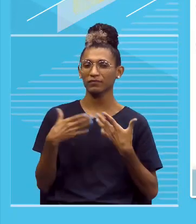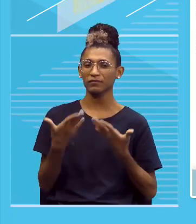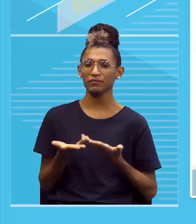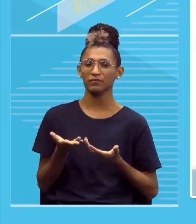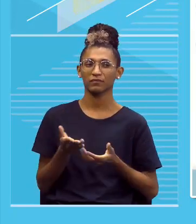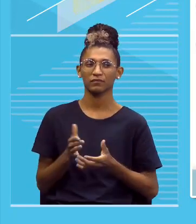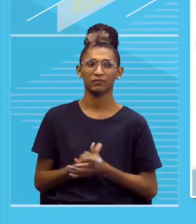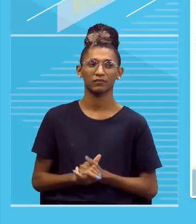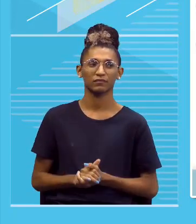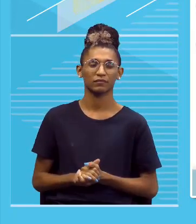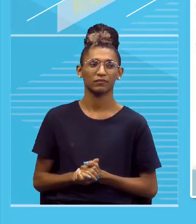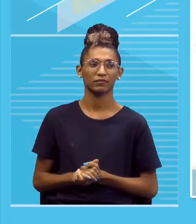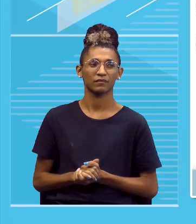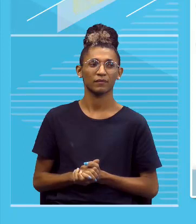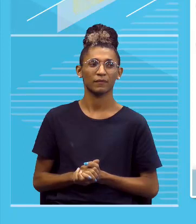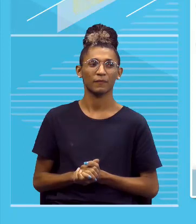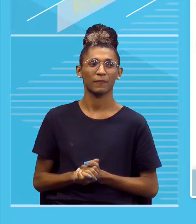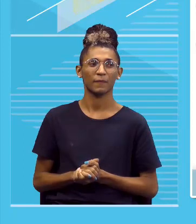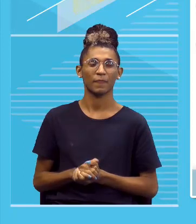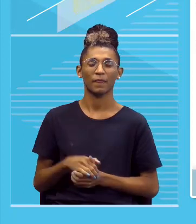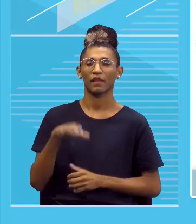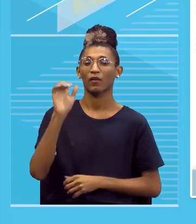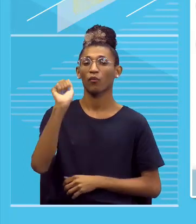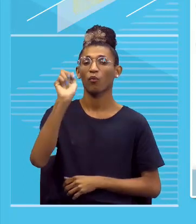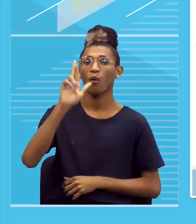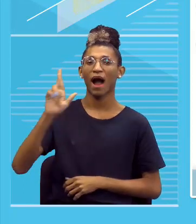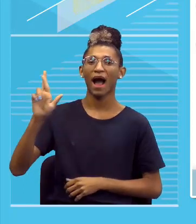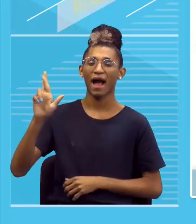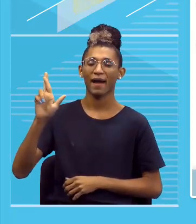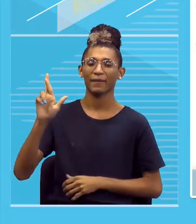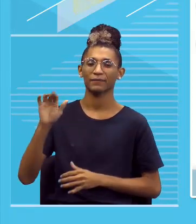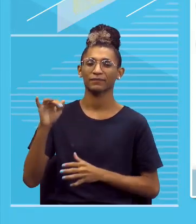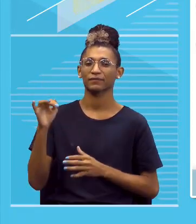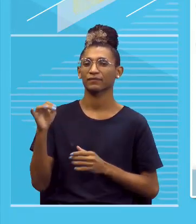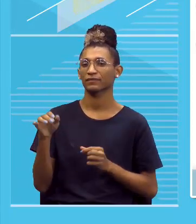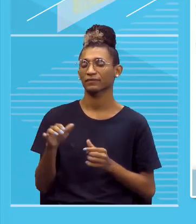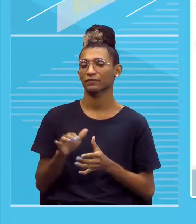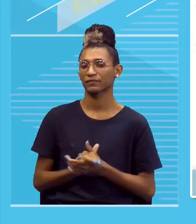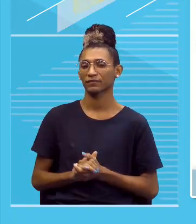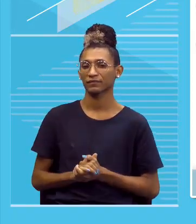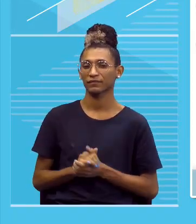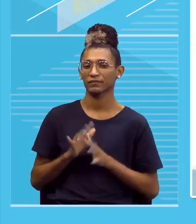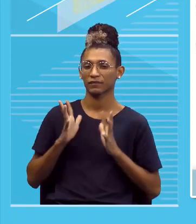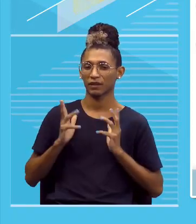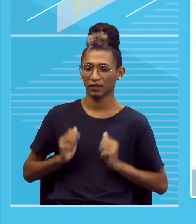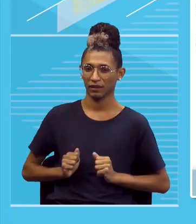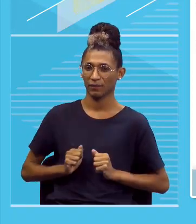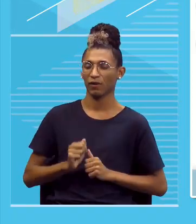ruim o ar puro alimento saudável